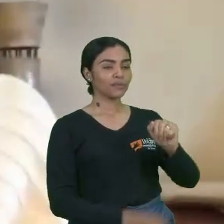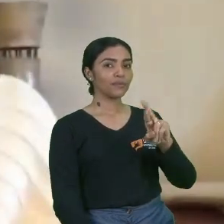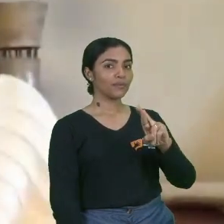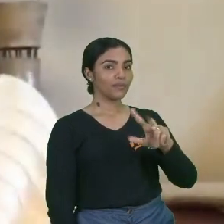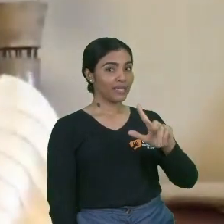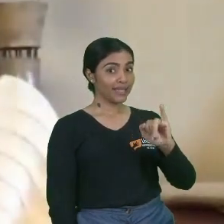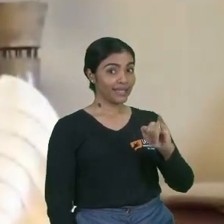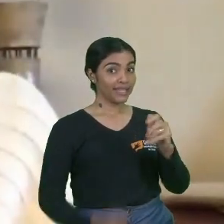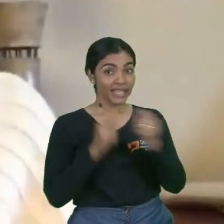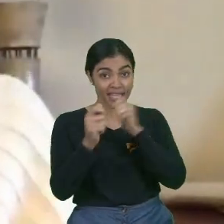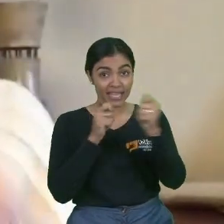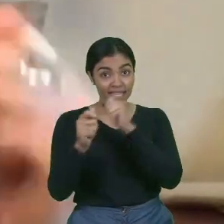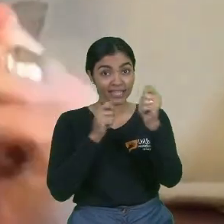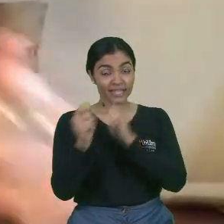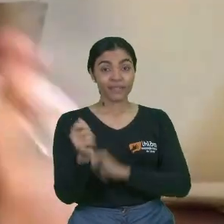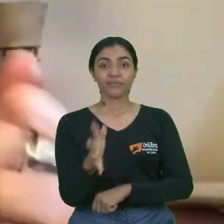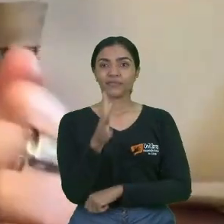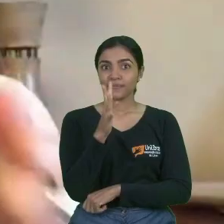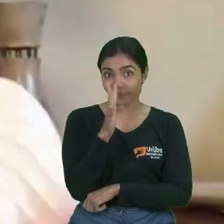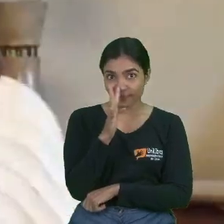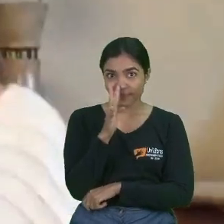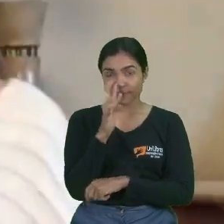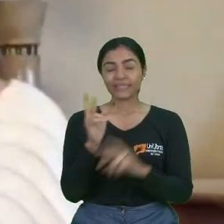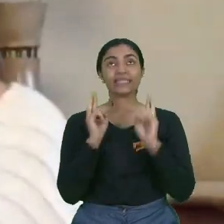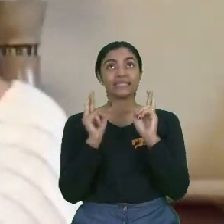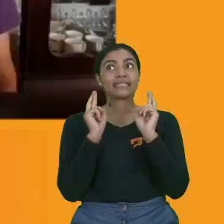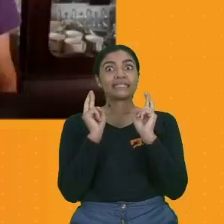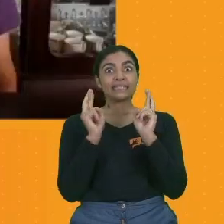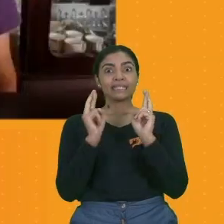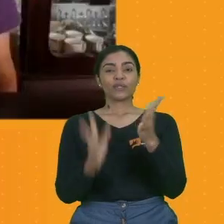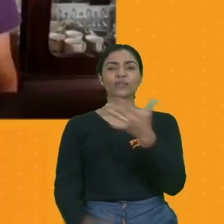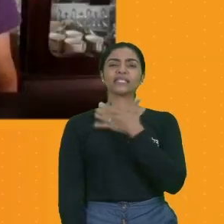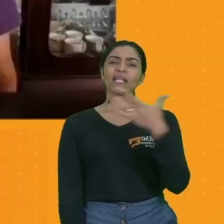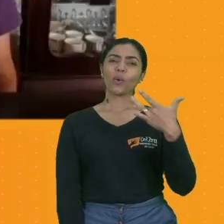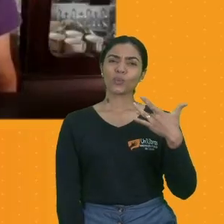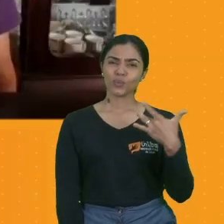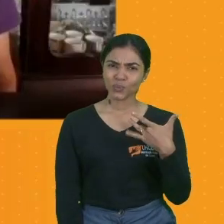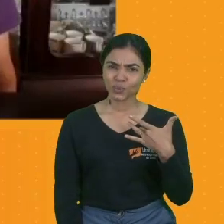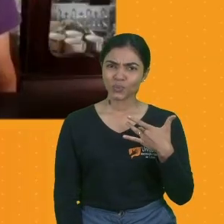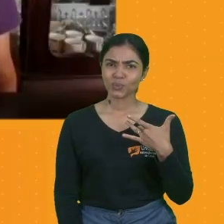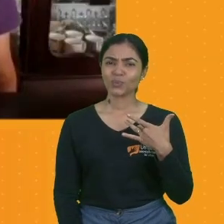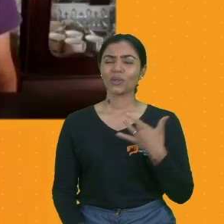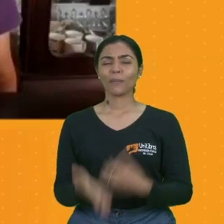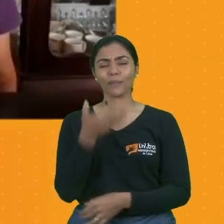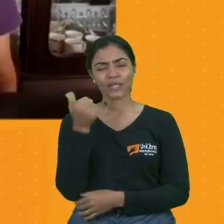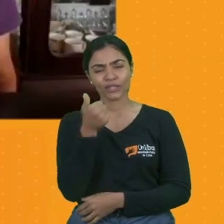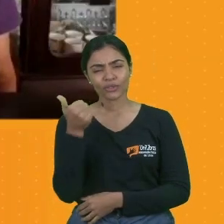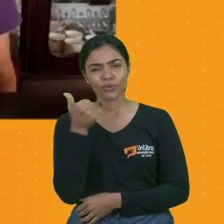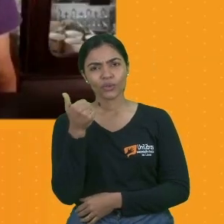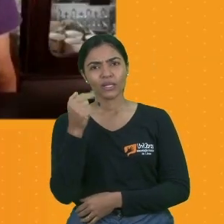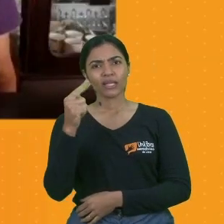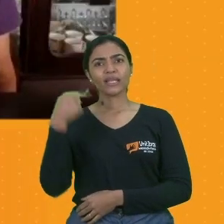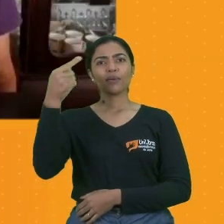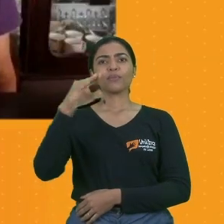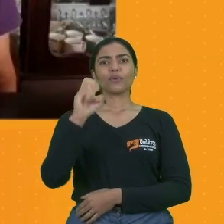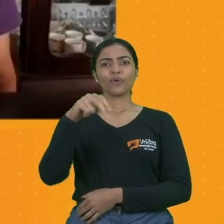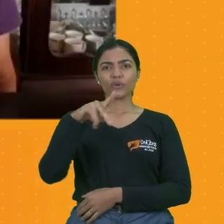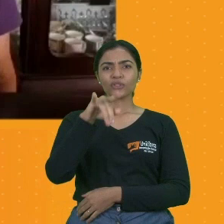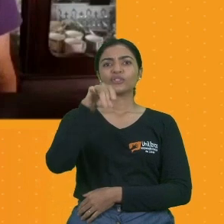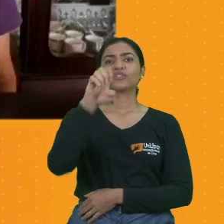vai assistir Se entrevista nós estamos torcendo aqui para saúde dela para que ela esteja doente